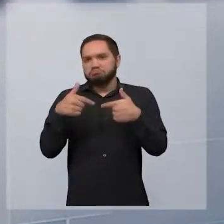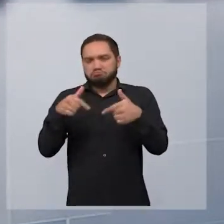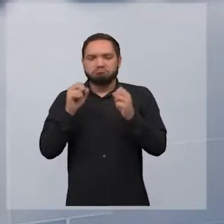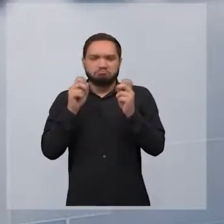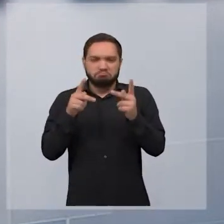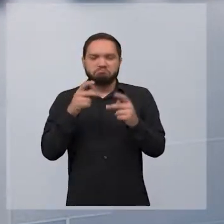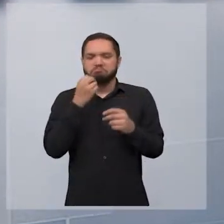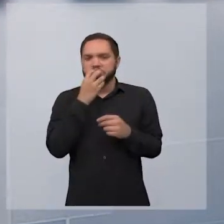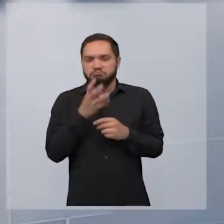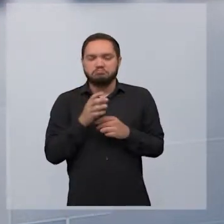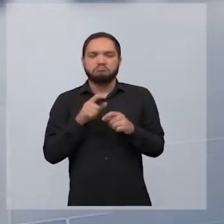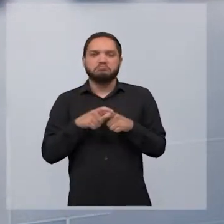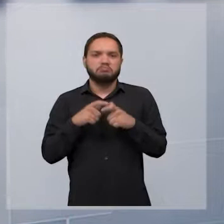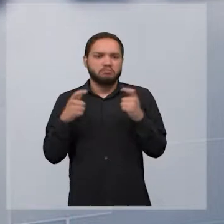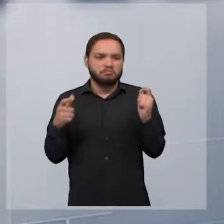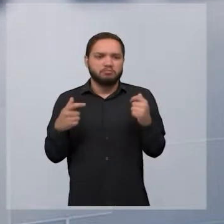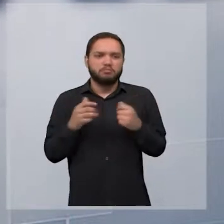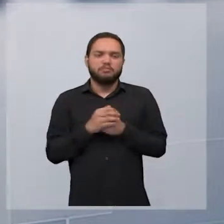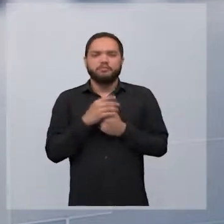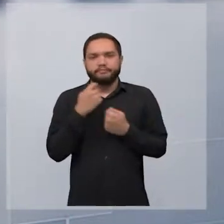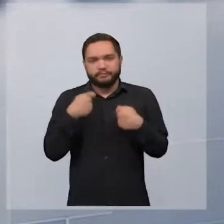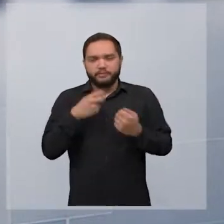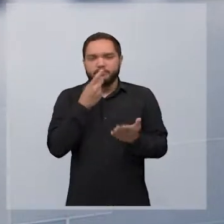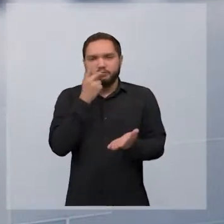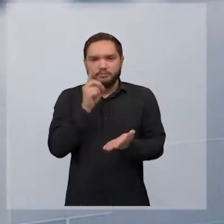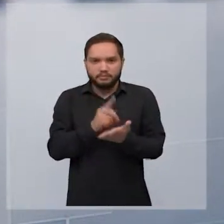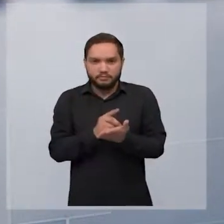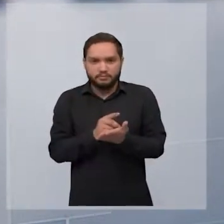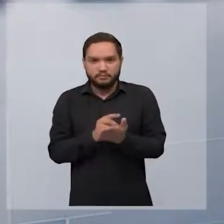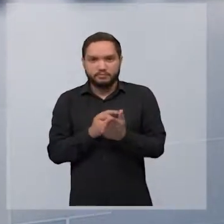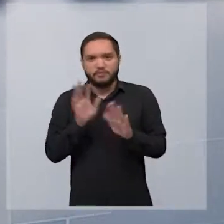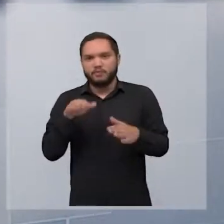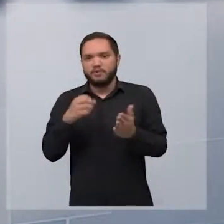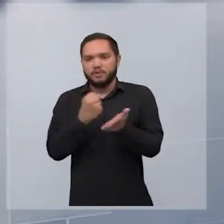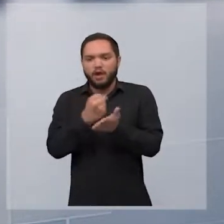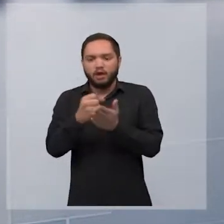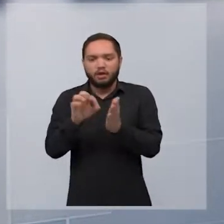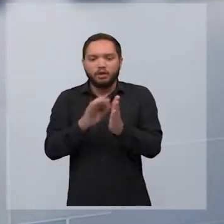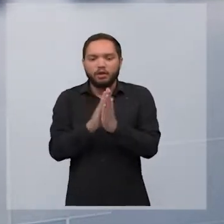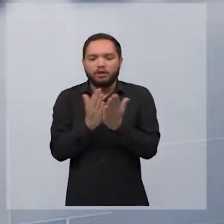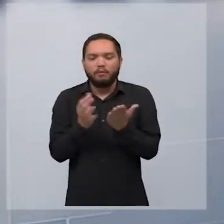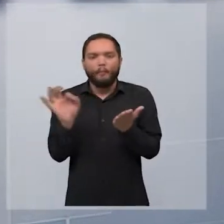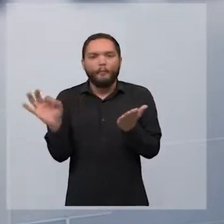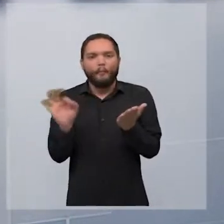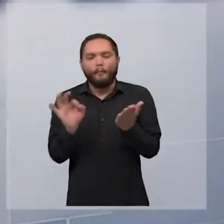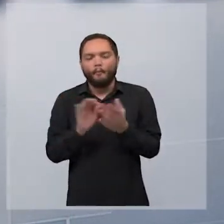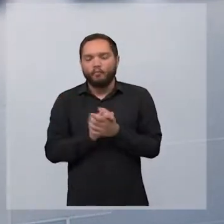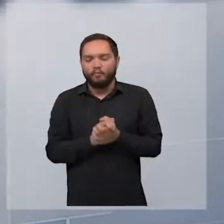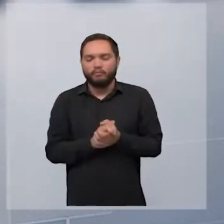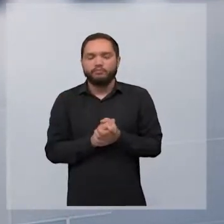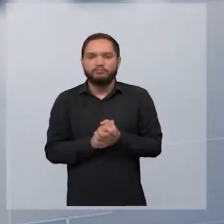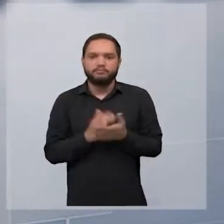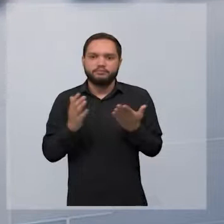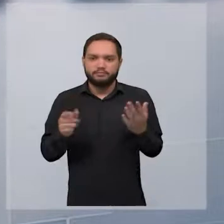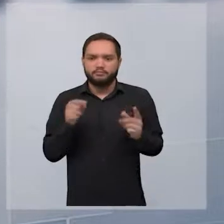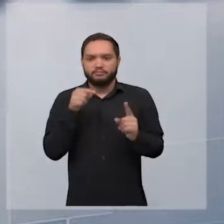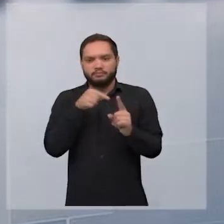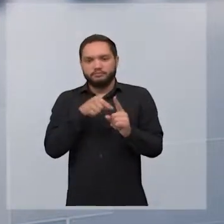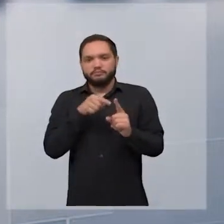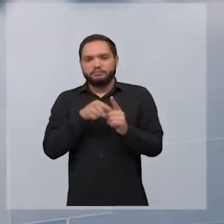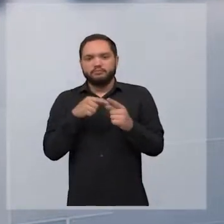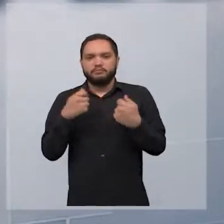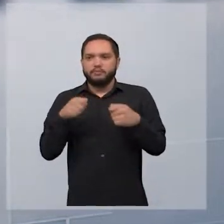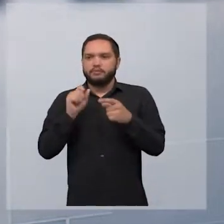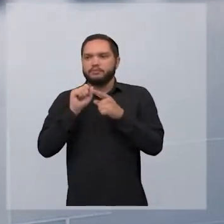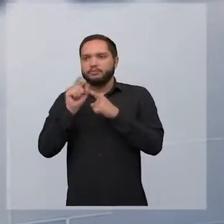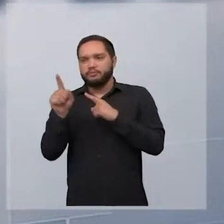vezes é bom a gente falar a verdade, né? Às vezes não assina carteira, às vezes fica... Então o Caba tem um aluguel esse mês, 2,